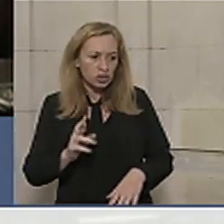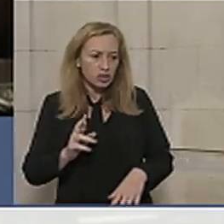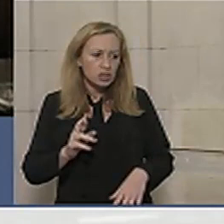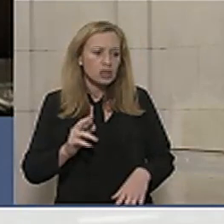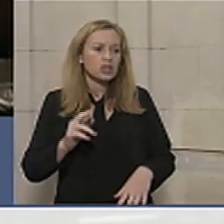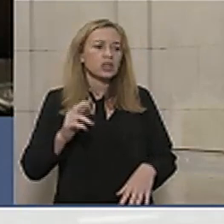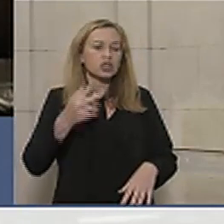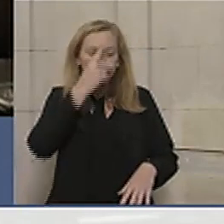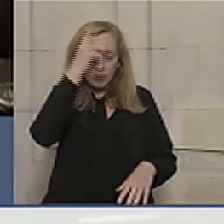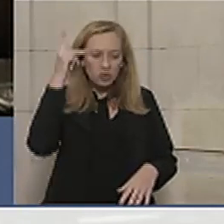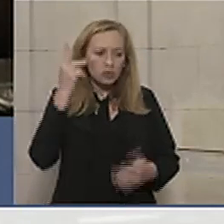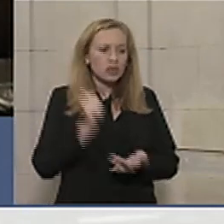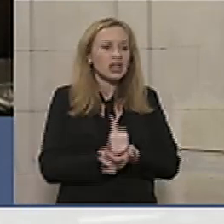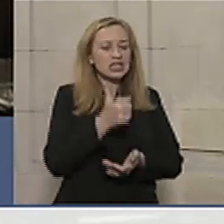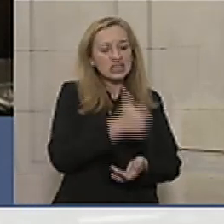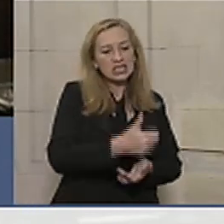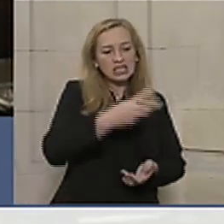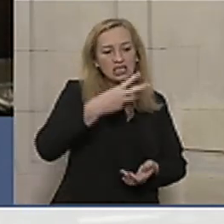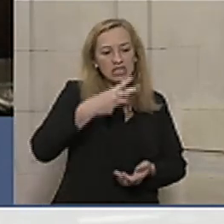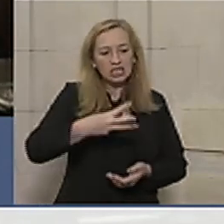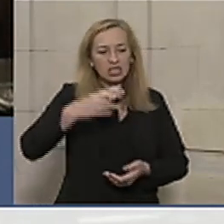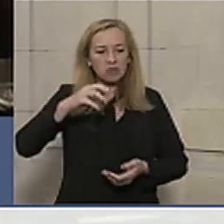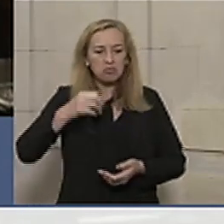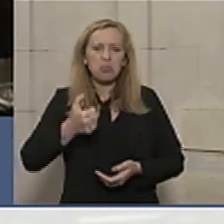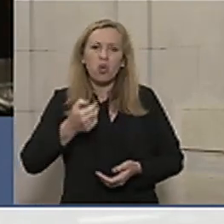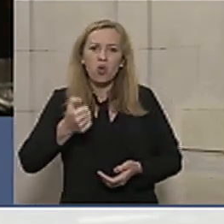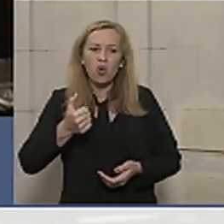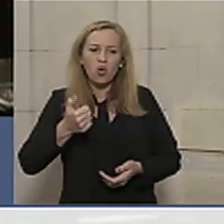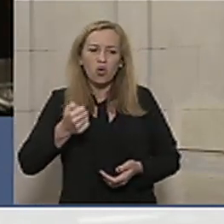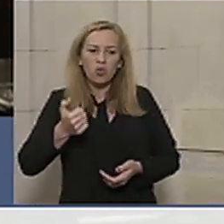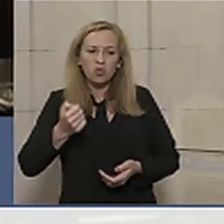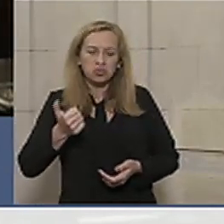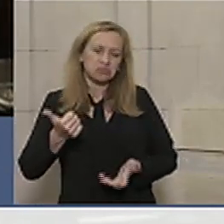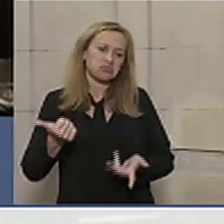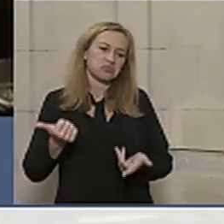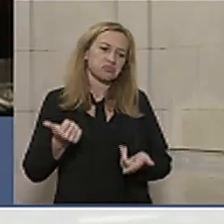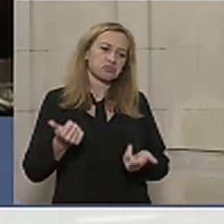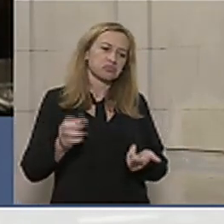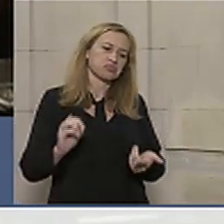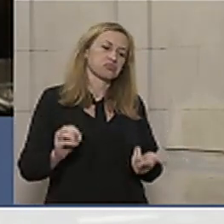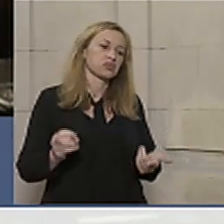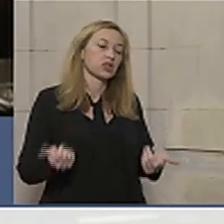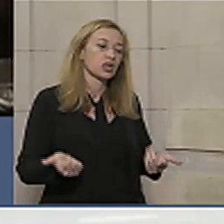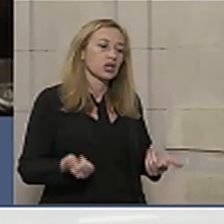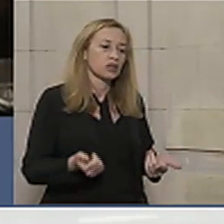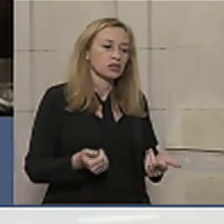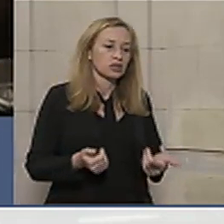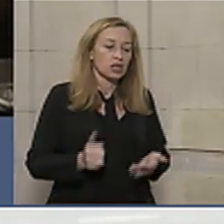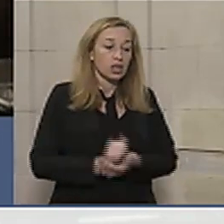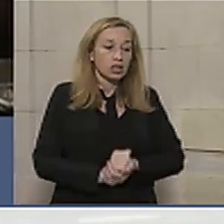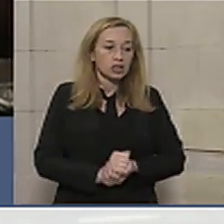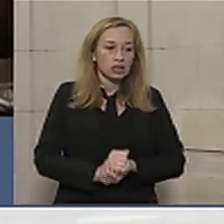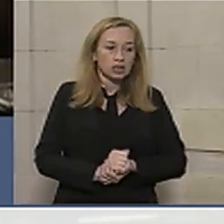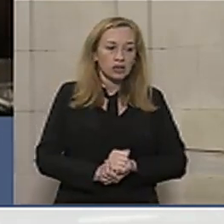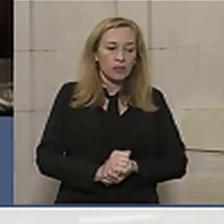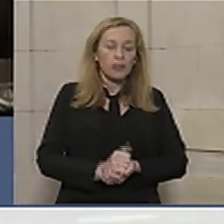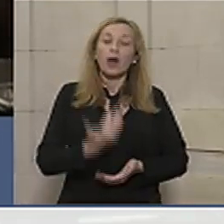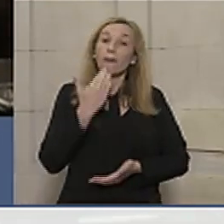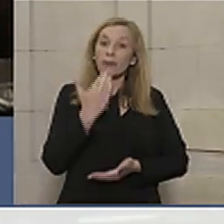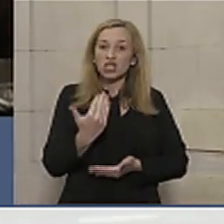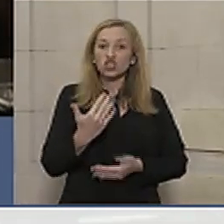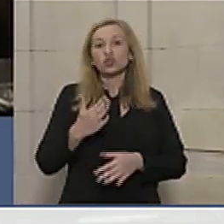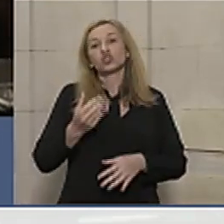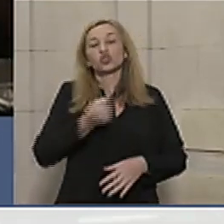170 e poucos policiais não é suficiente. Então, o pedido que nós vamos fazer aqui hoje é o pedido de aumento do